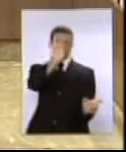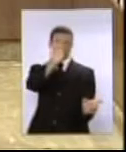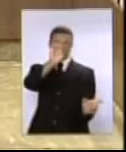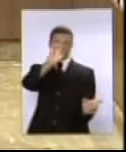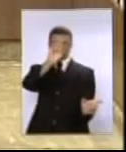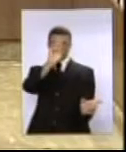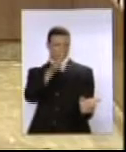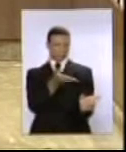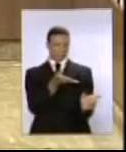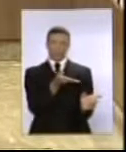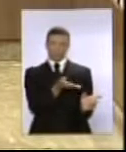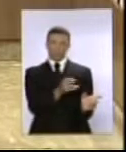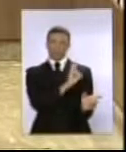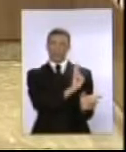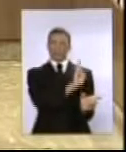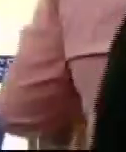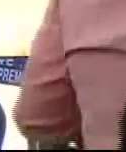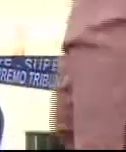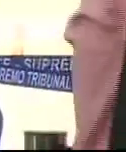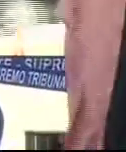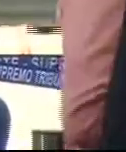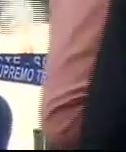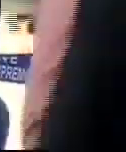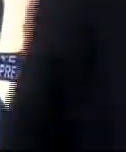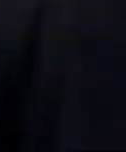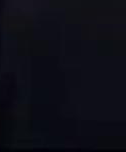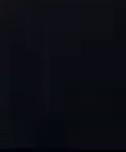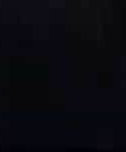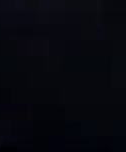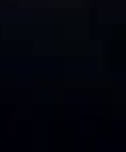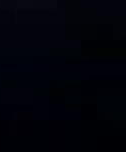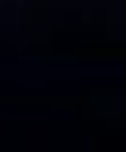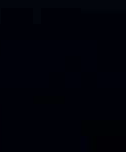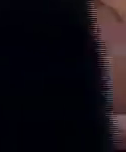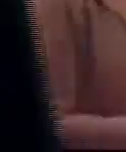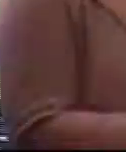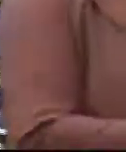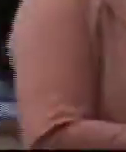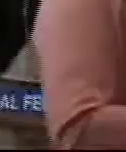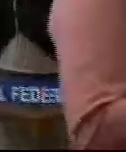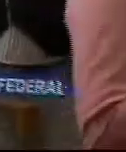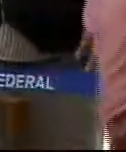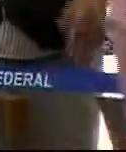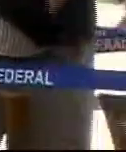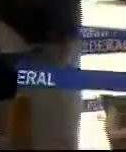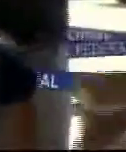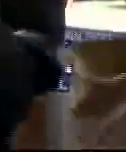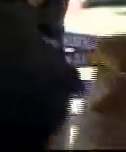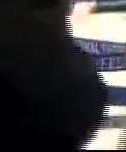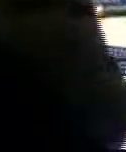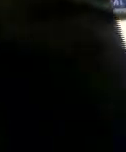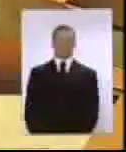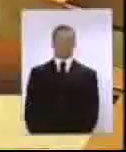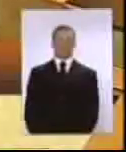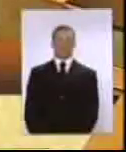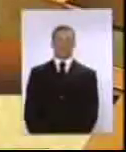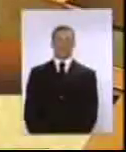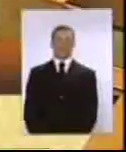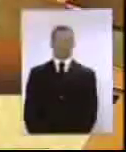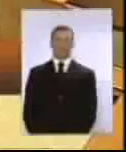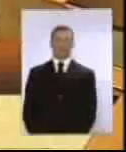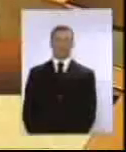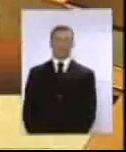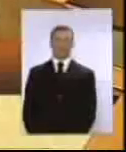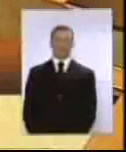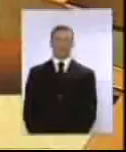da Justiça, José Eduardo Cardoso. O presidente nacional da Ordem dos Advogados do Brasil, que também prestigiou a solenidade, declarou